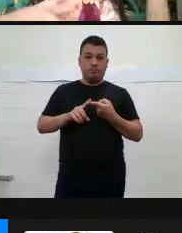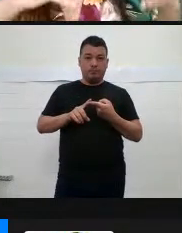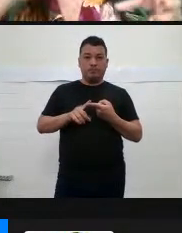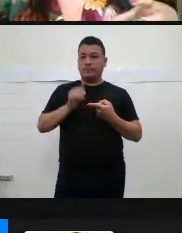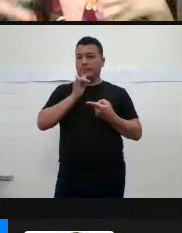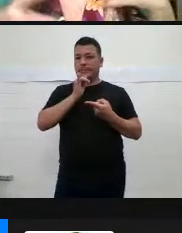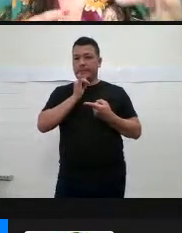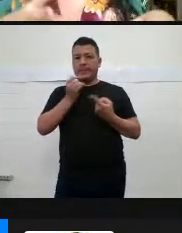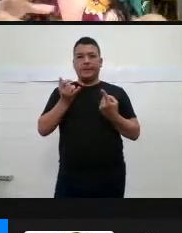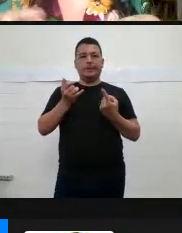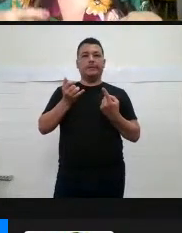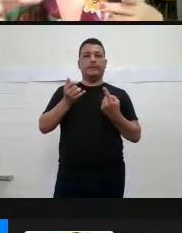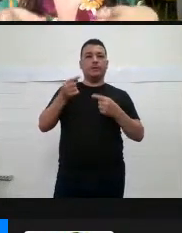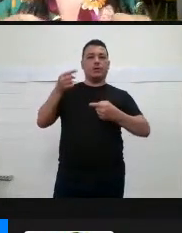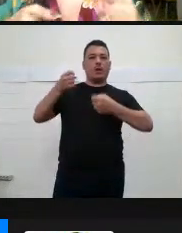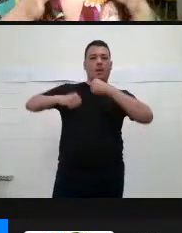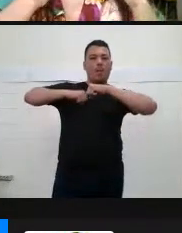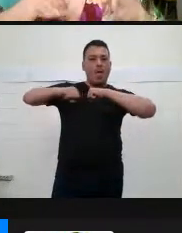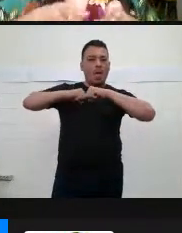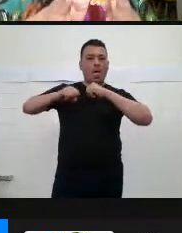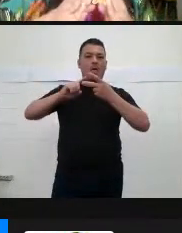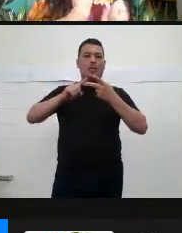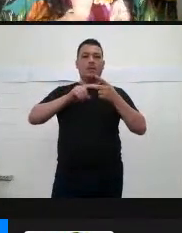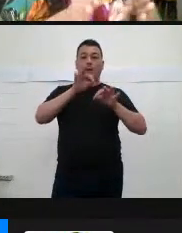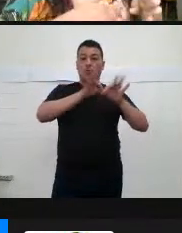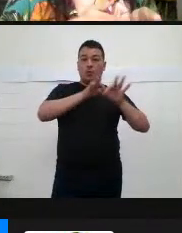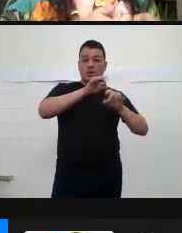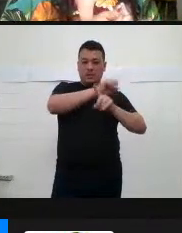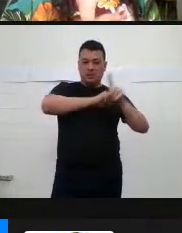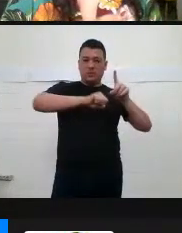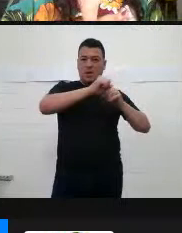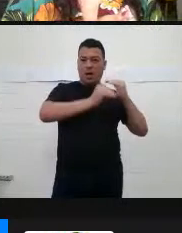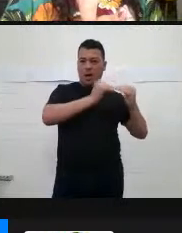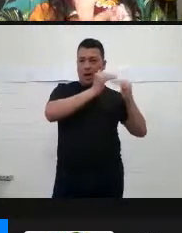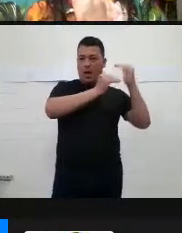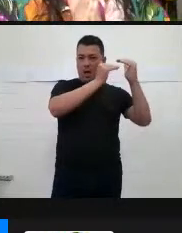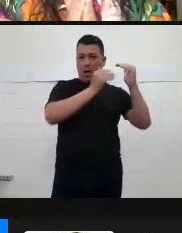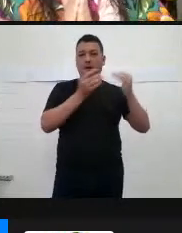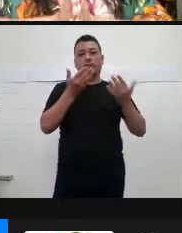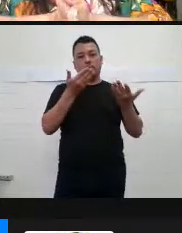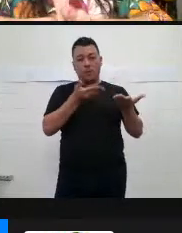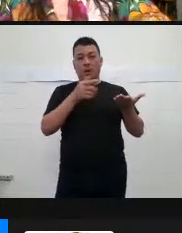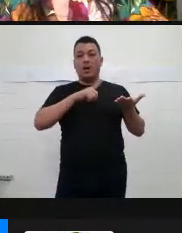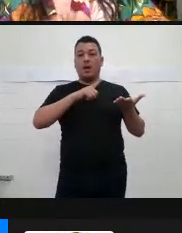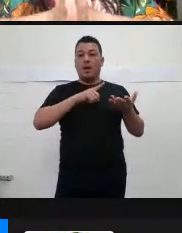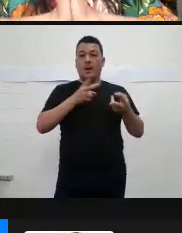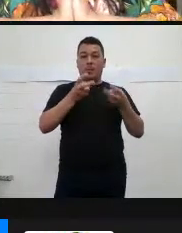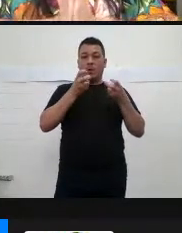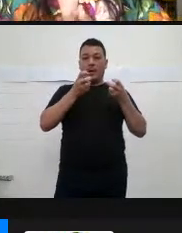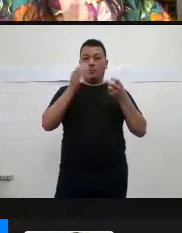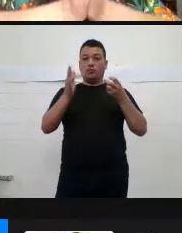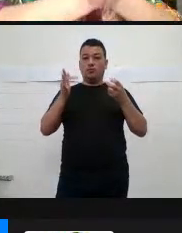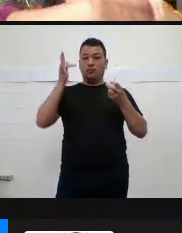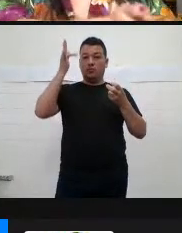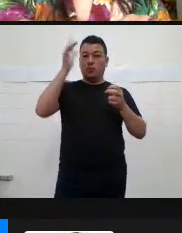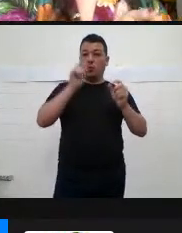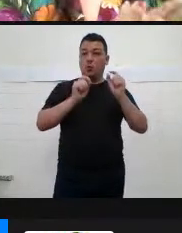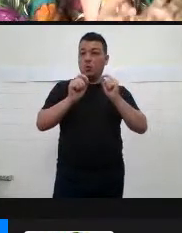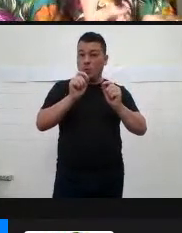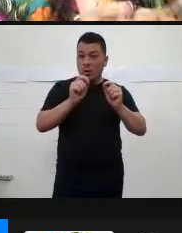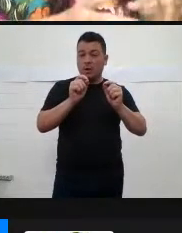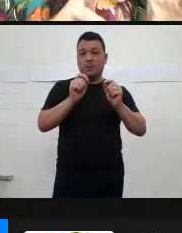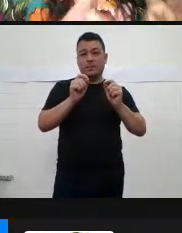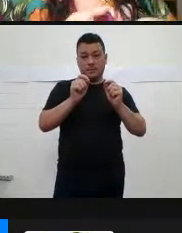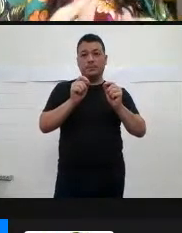de construção da civilização, vai fazer com que essa sociedade projete para,